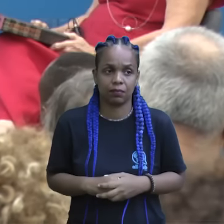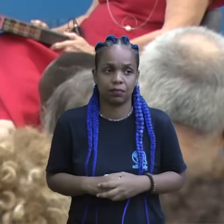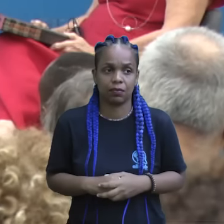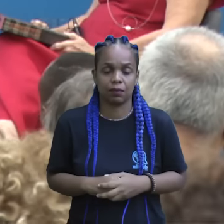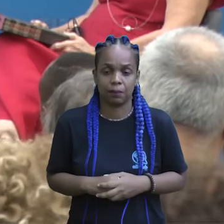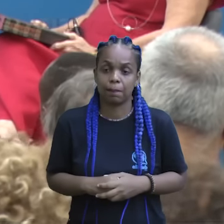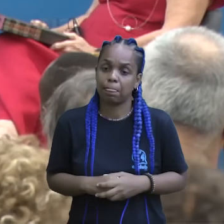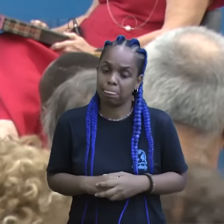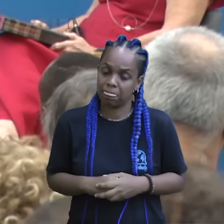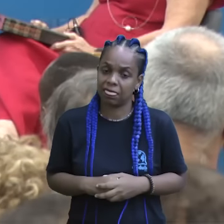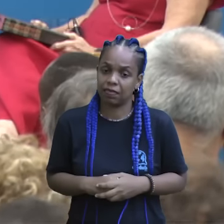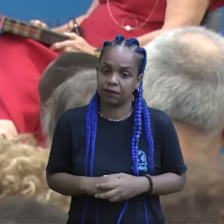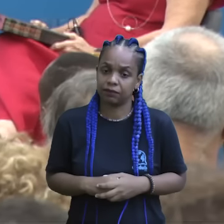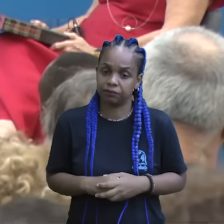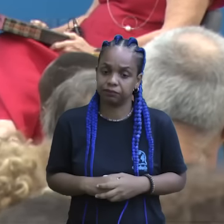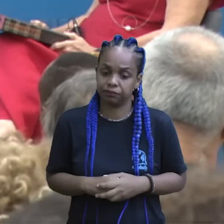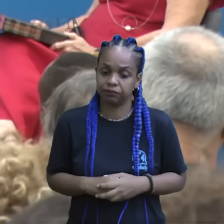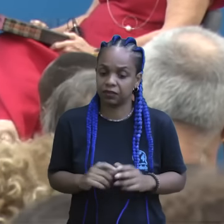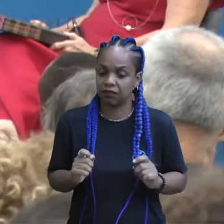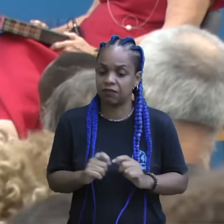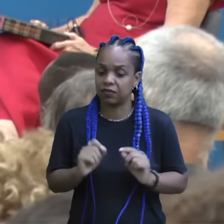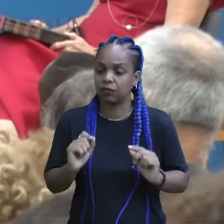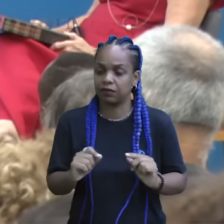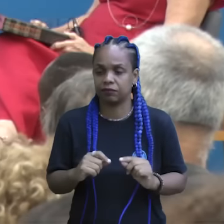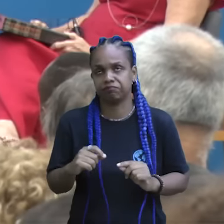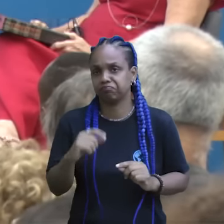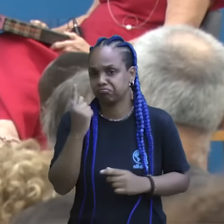vá descansar, que eu vou fazer o seu discurso.